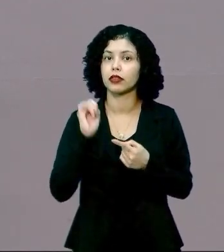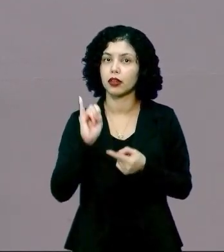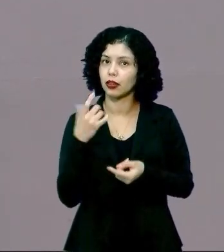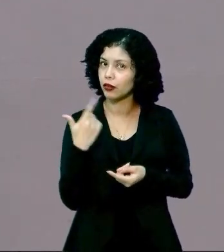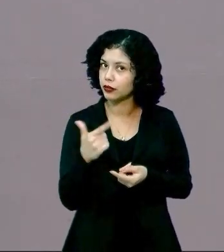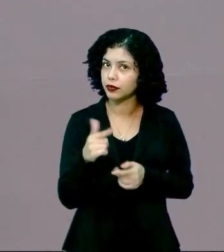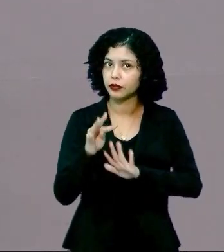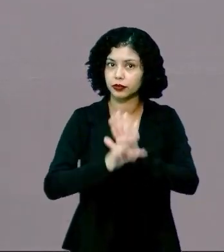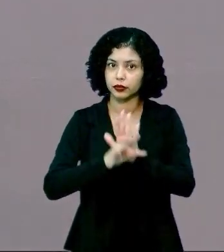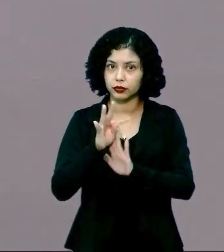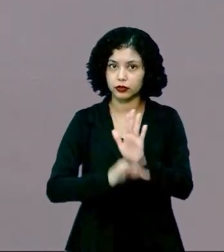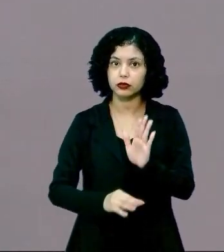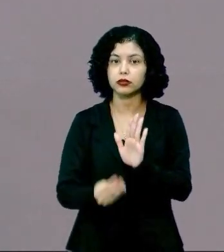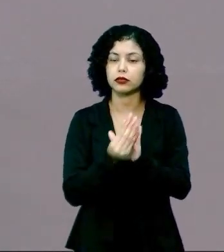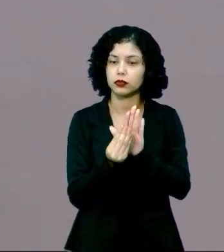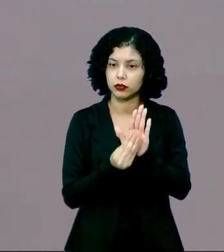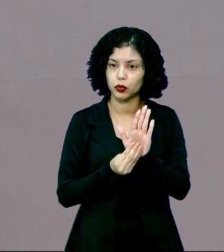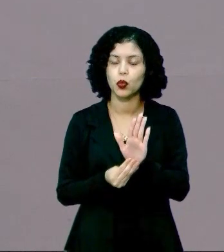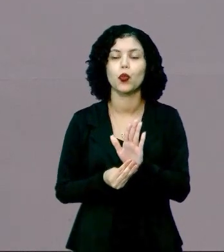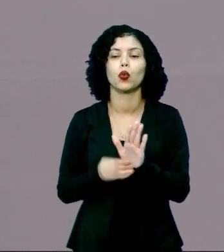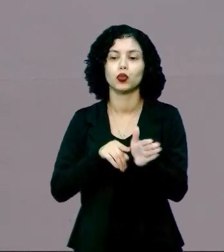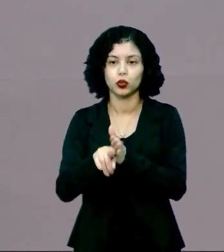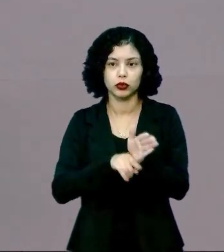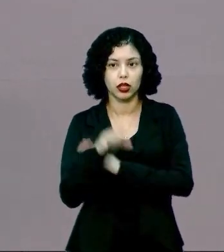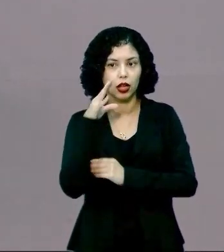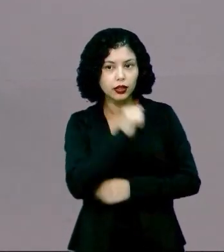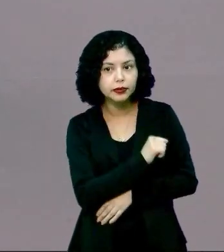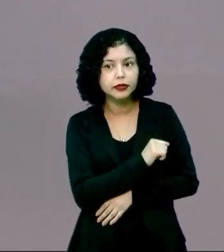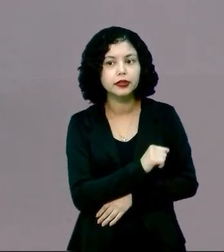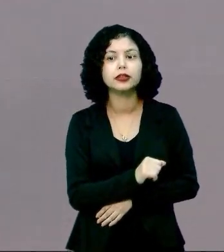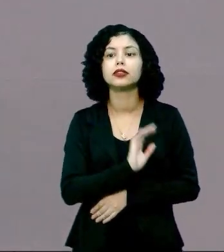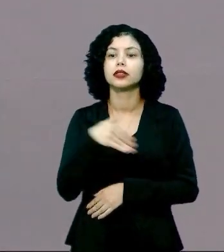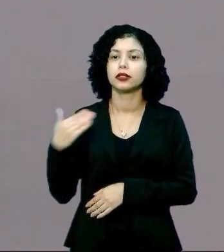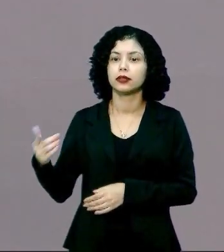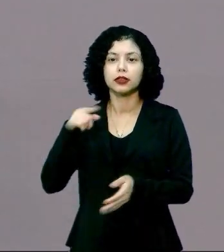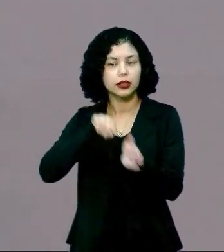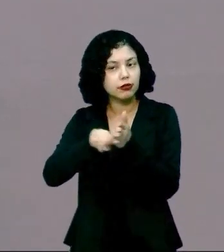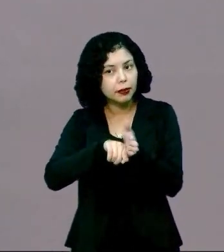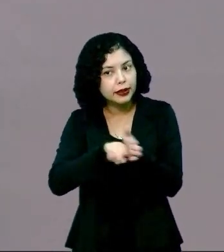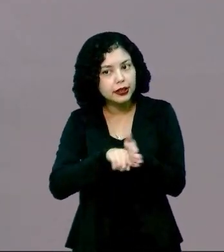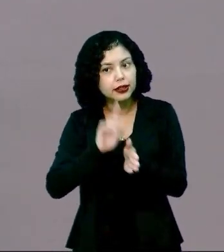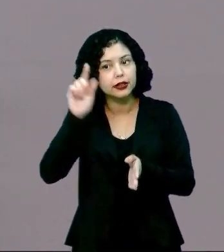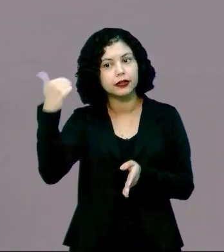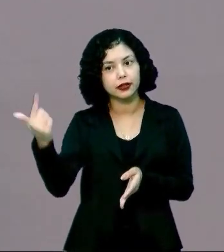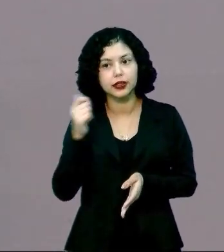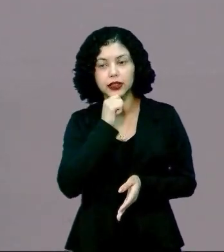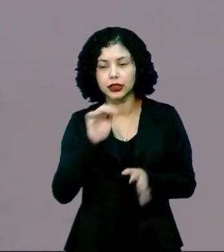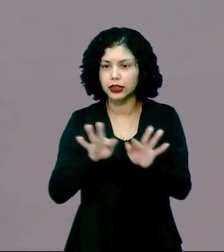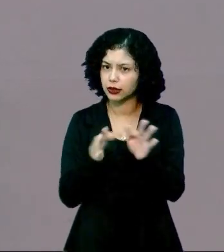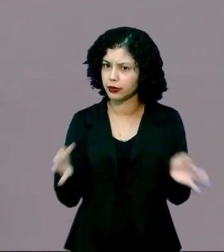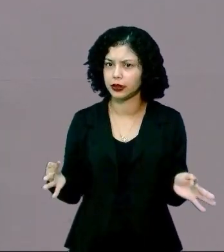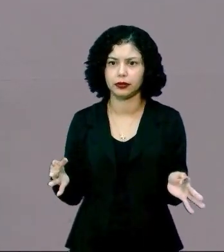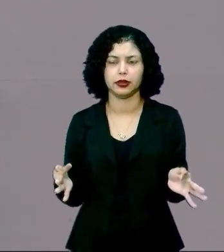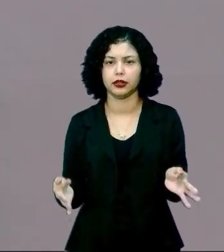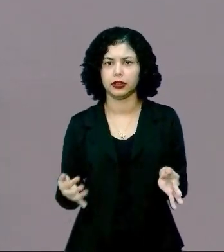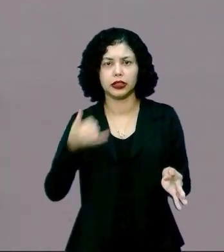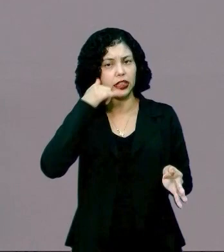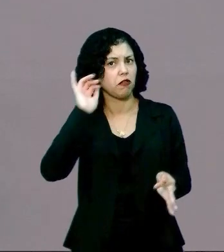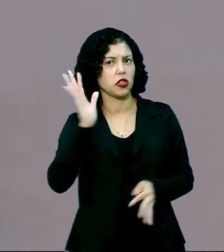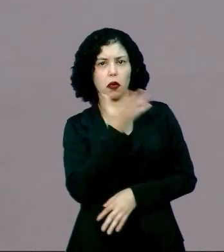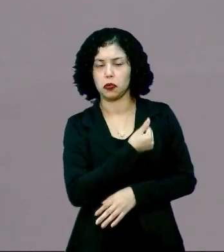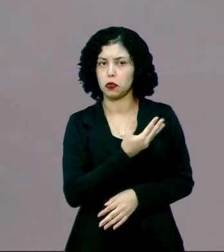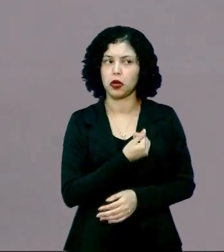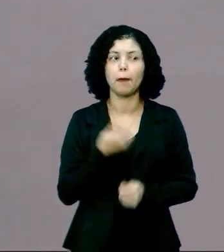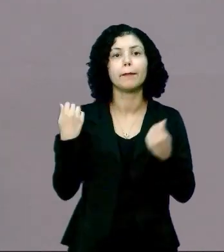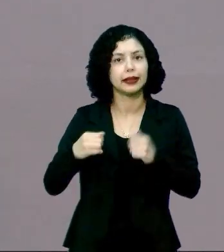dados motivadores, lá que você possa fazer uma pesquisa rápida, na hora que ele vai fazer a pesquisa, você não pode simplesmente inventar um número.